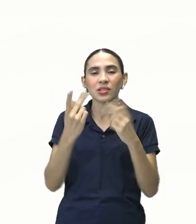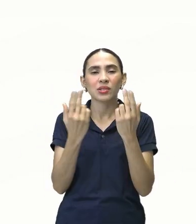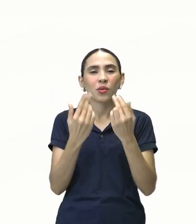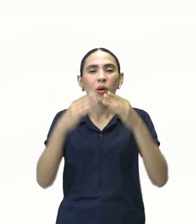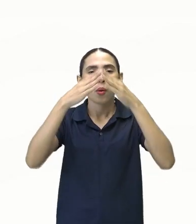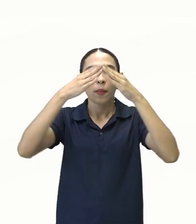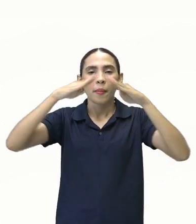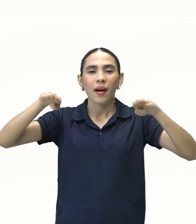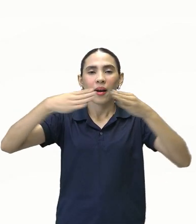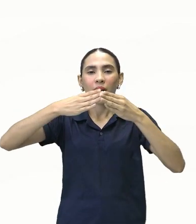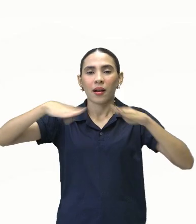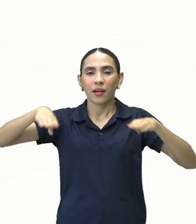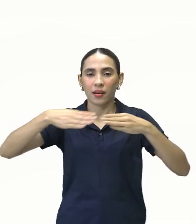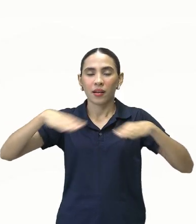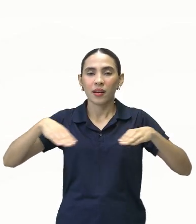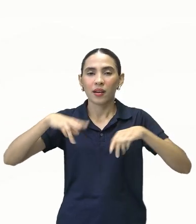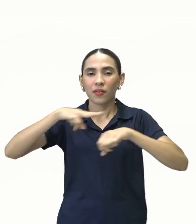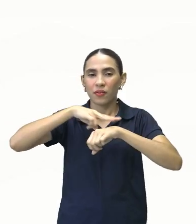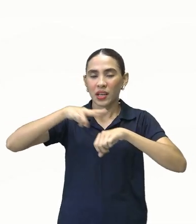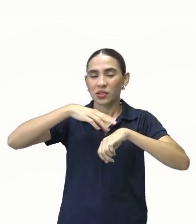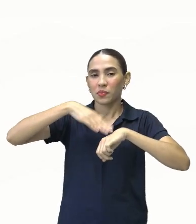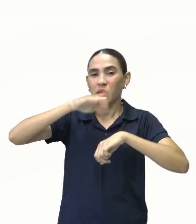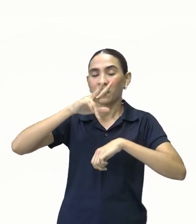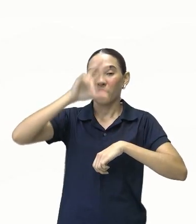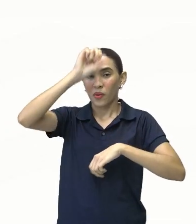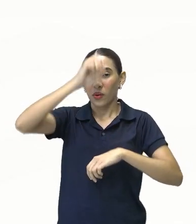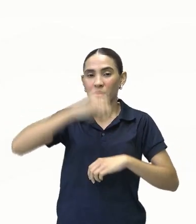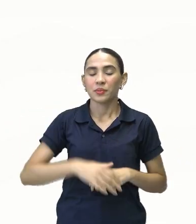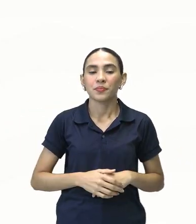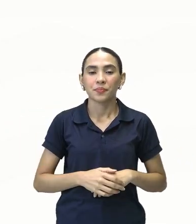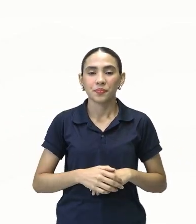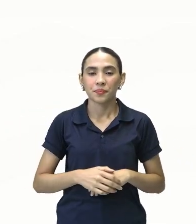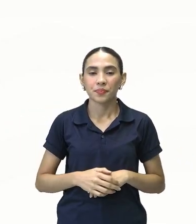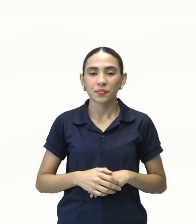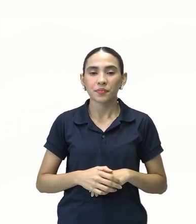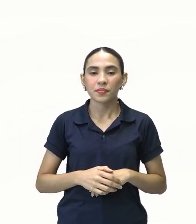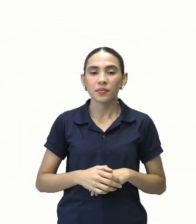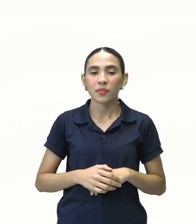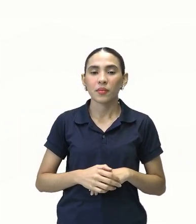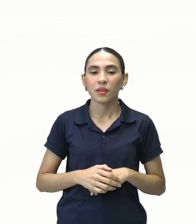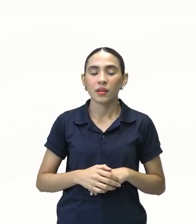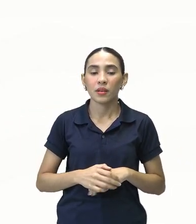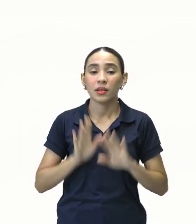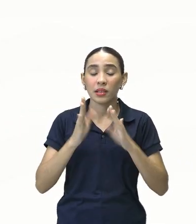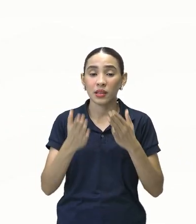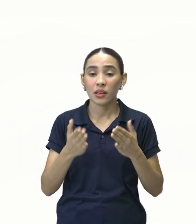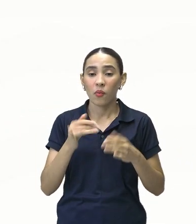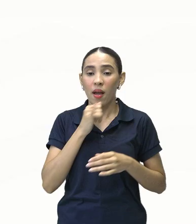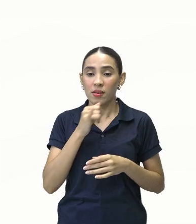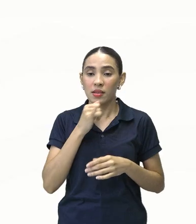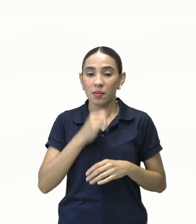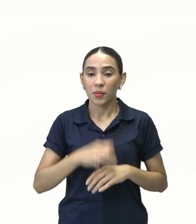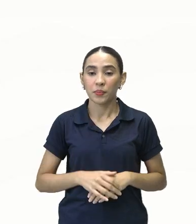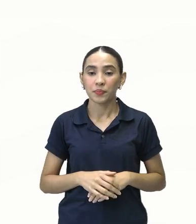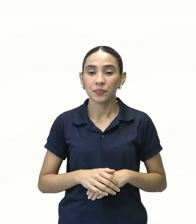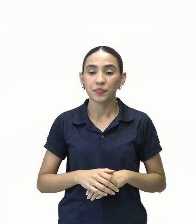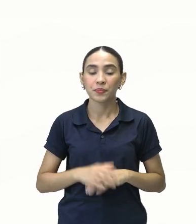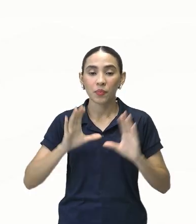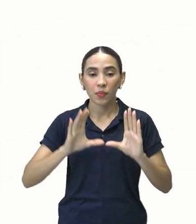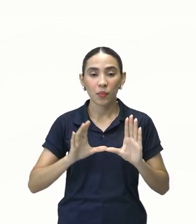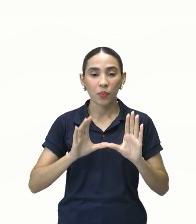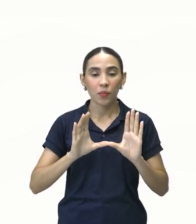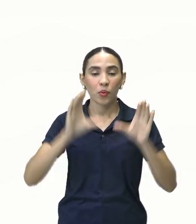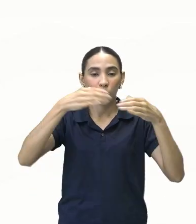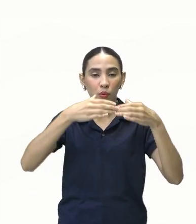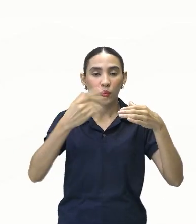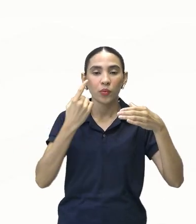mais evidente, um verde mais forte. E, na situação em que essa população